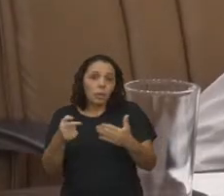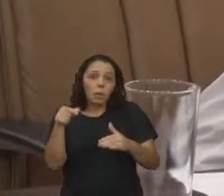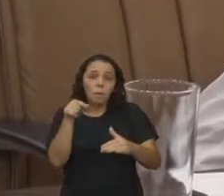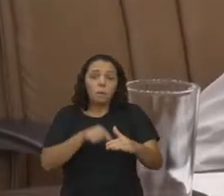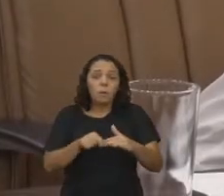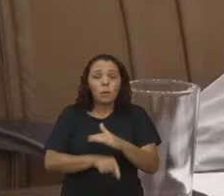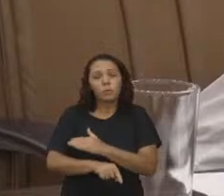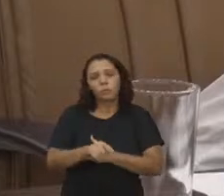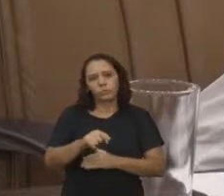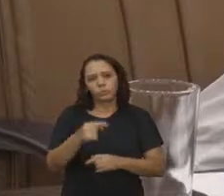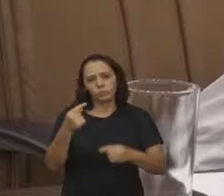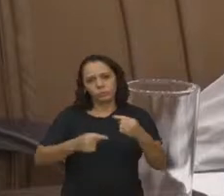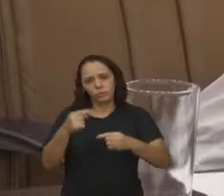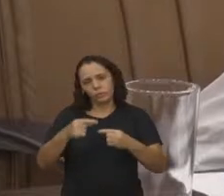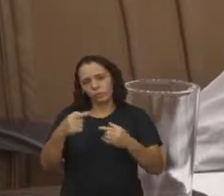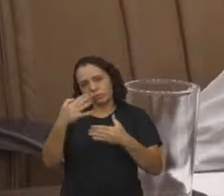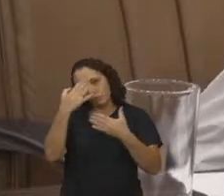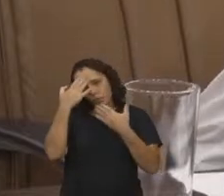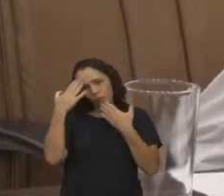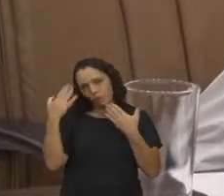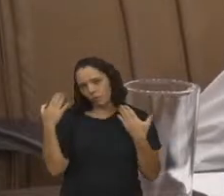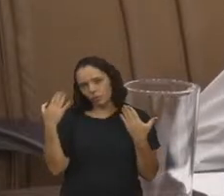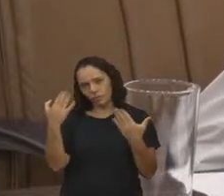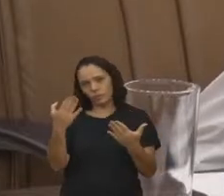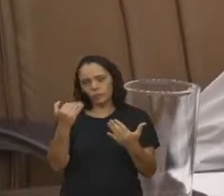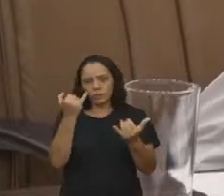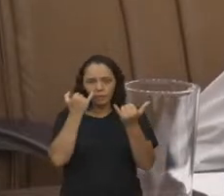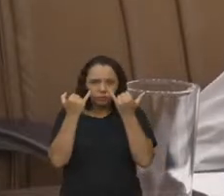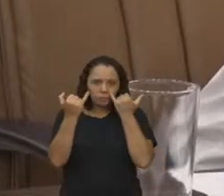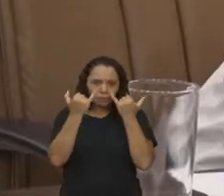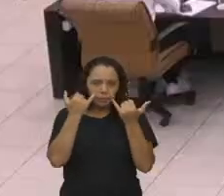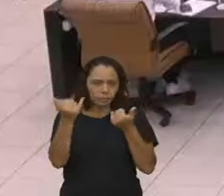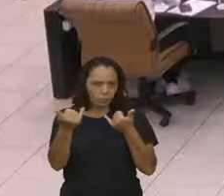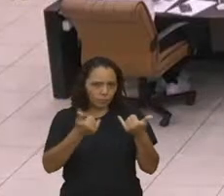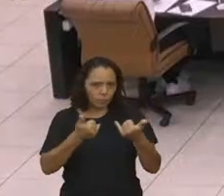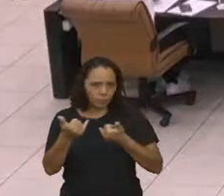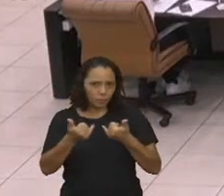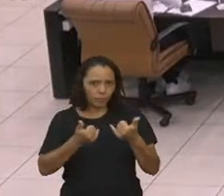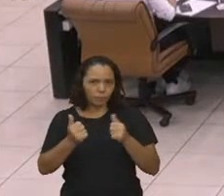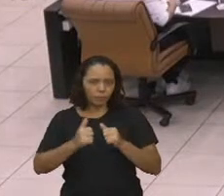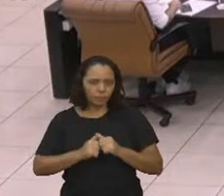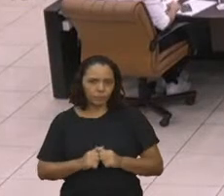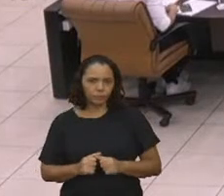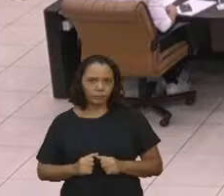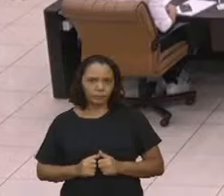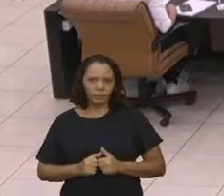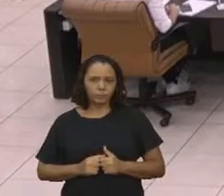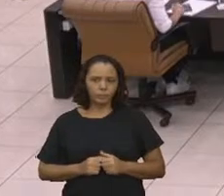mas eu agradeço aí a informação que o senhor trouxe.